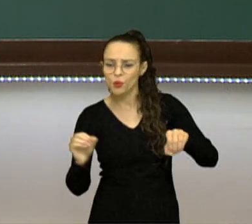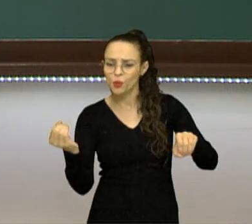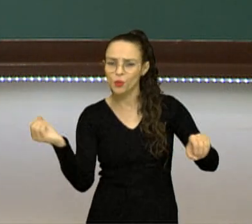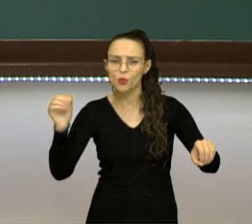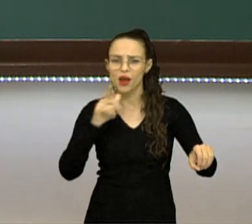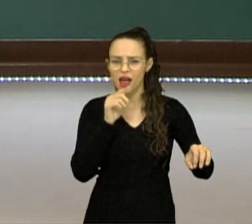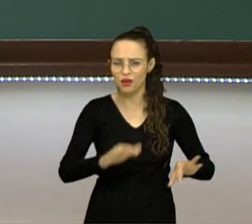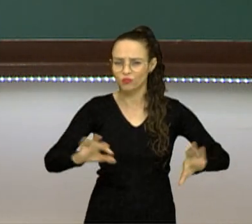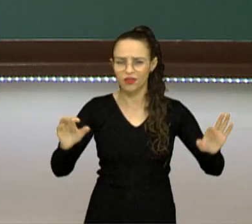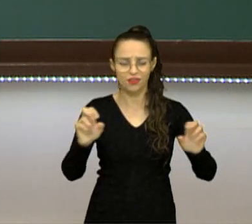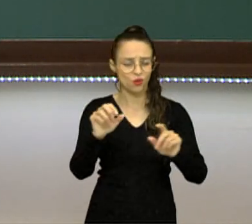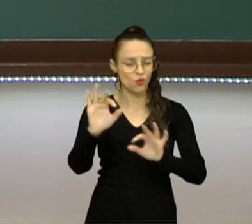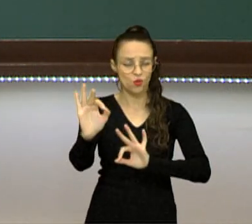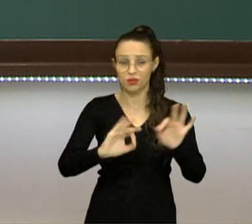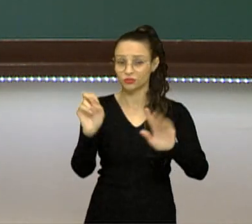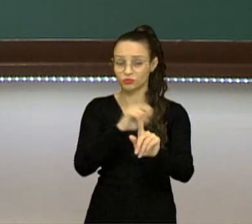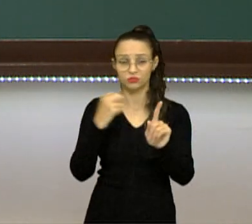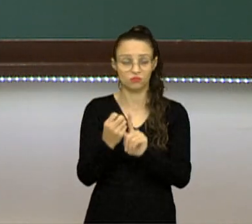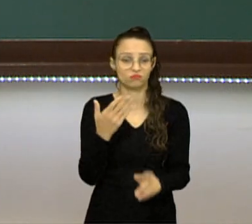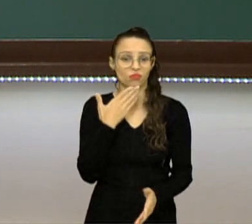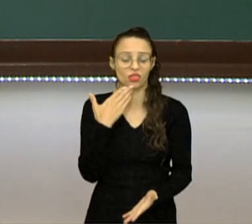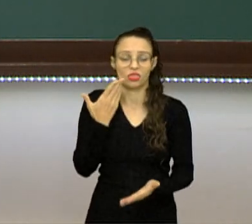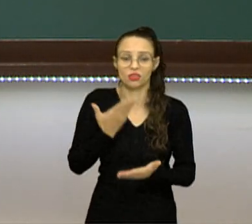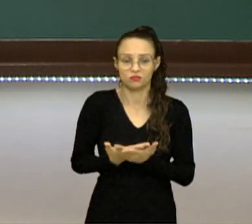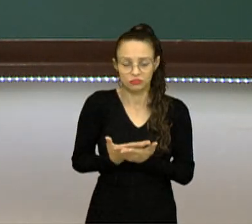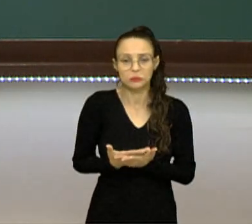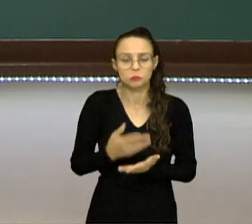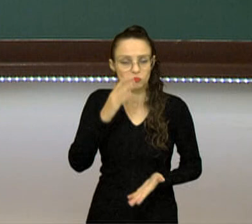Uma organização social impressionante. Então,